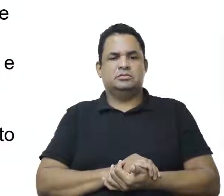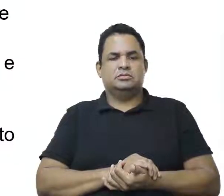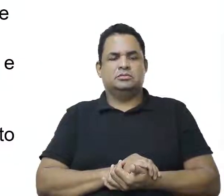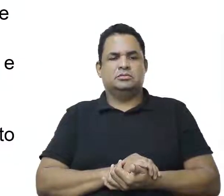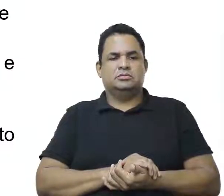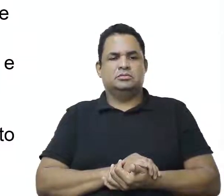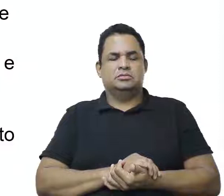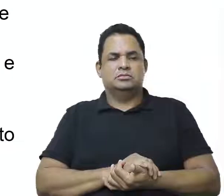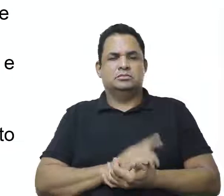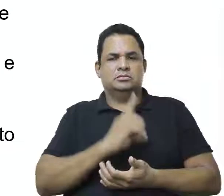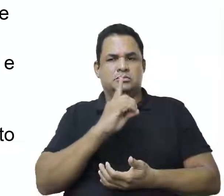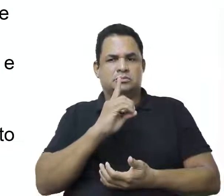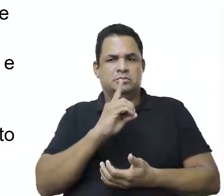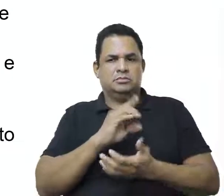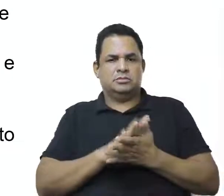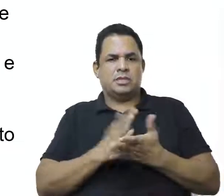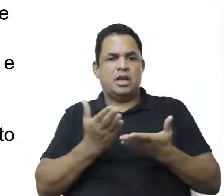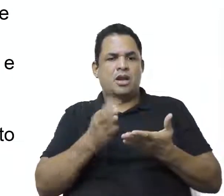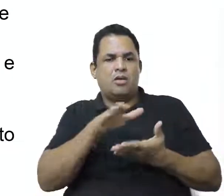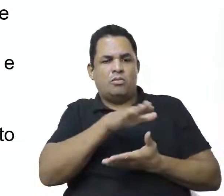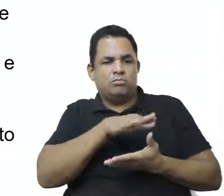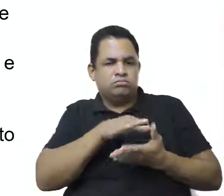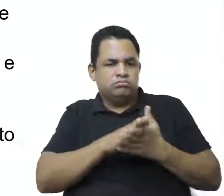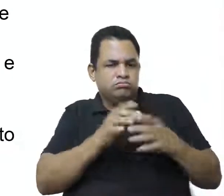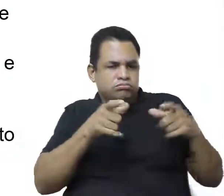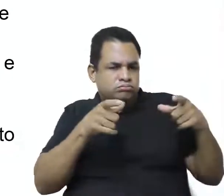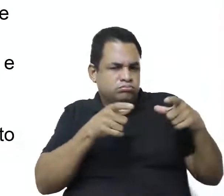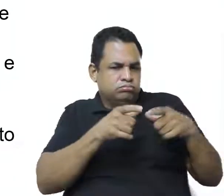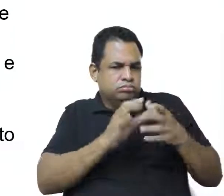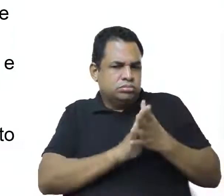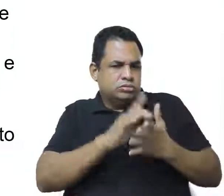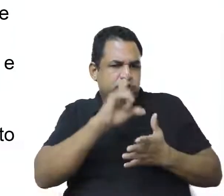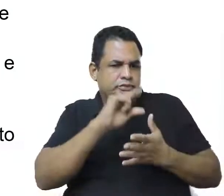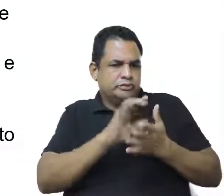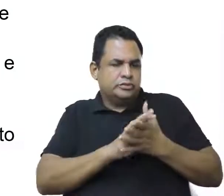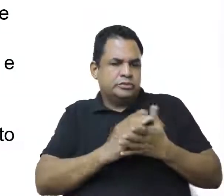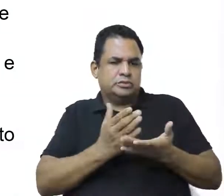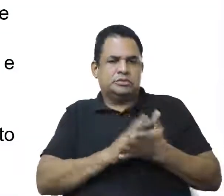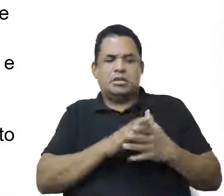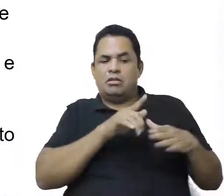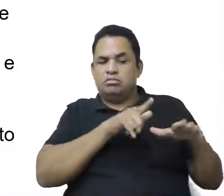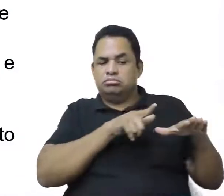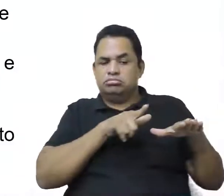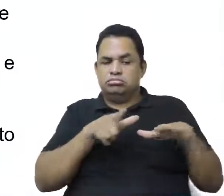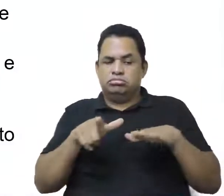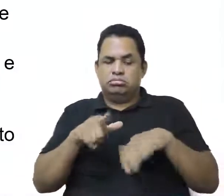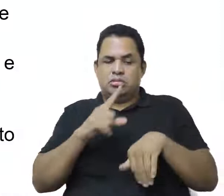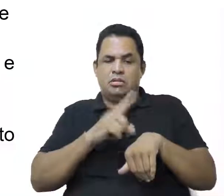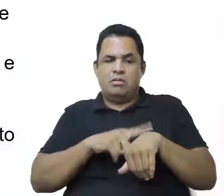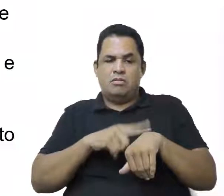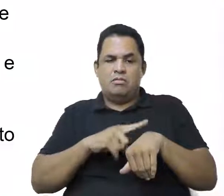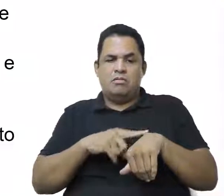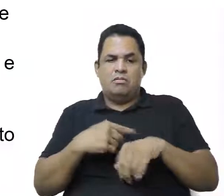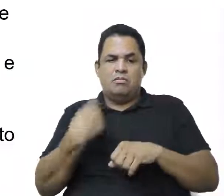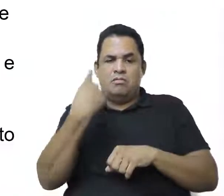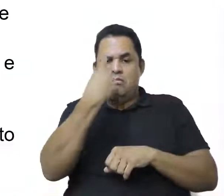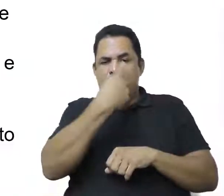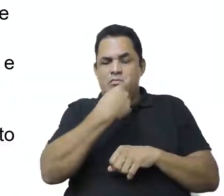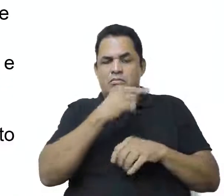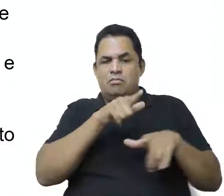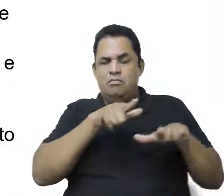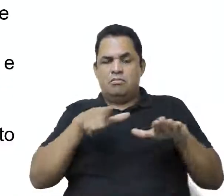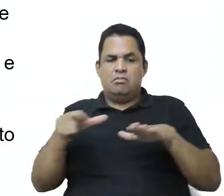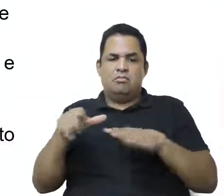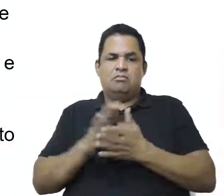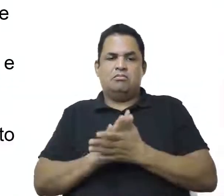Está errada também. D, concentração das áreas manufatureiras e redução da jornada semanal, também não, erradíssima, né? Na verdade, o